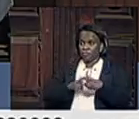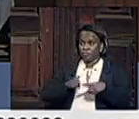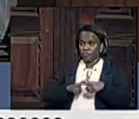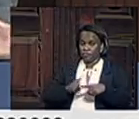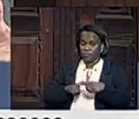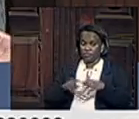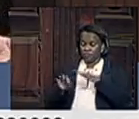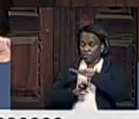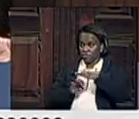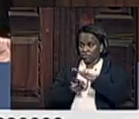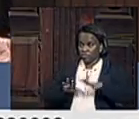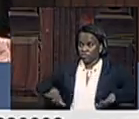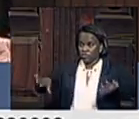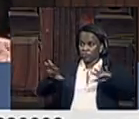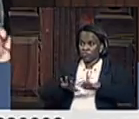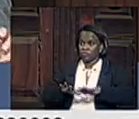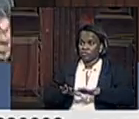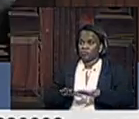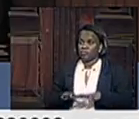as concessionárias